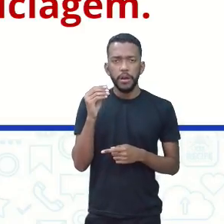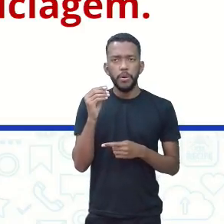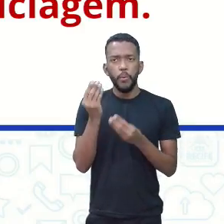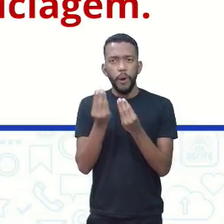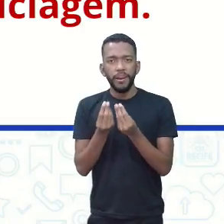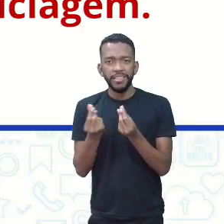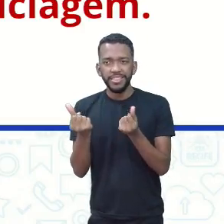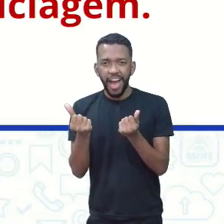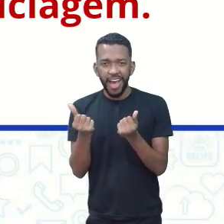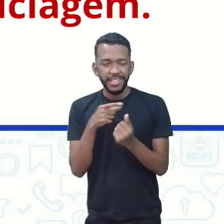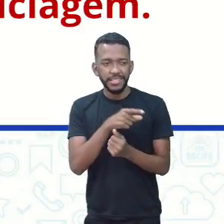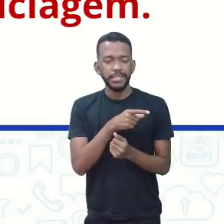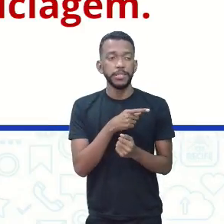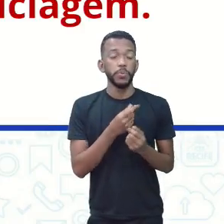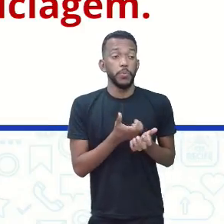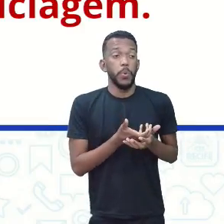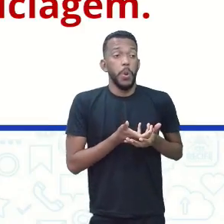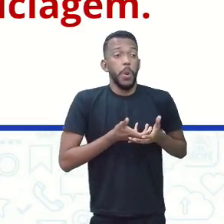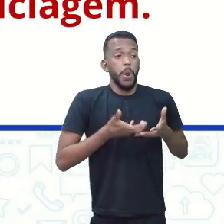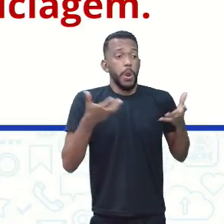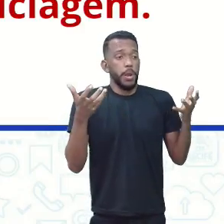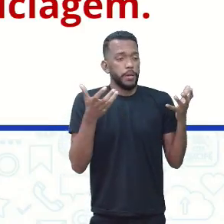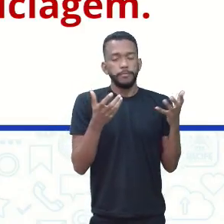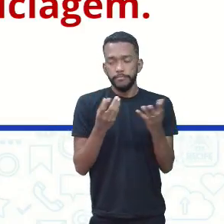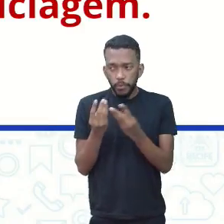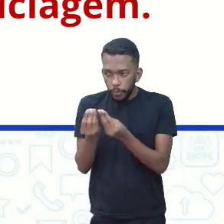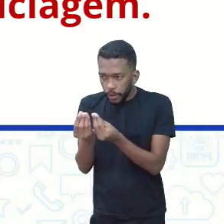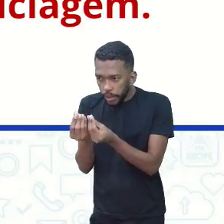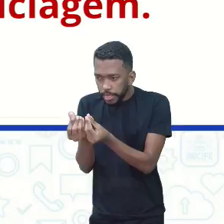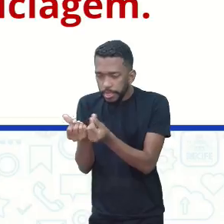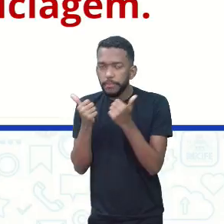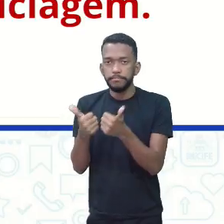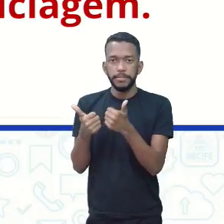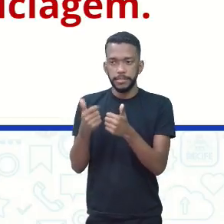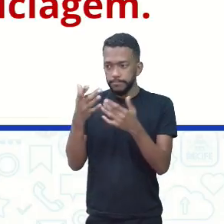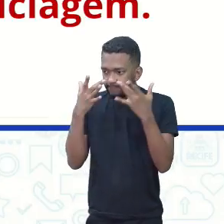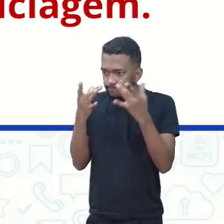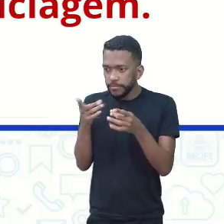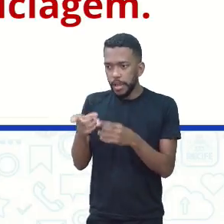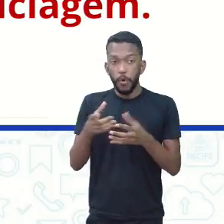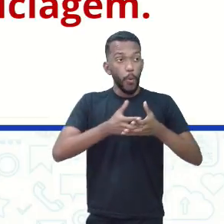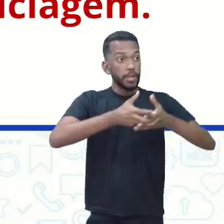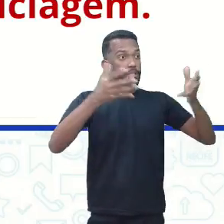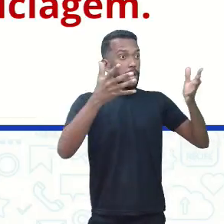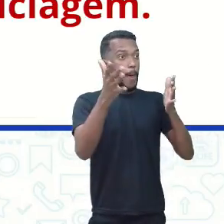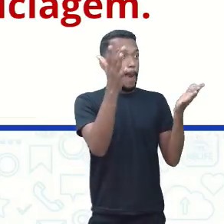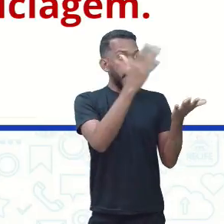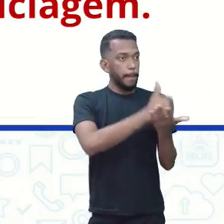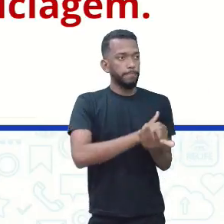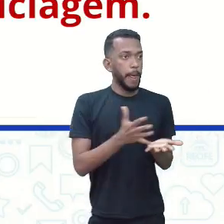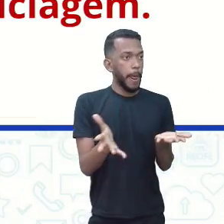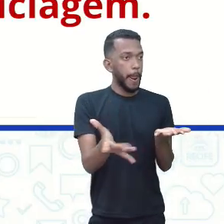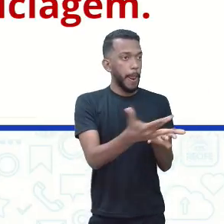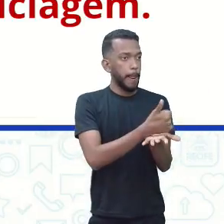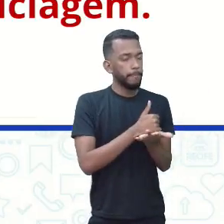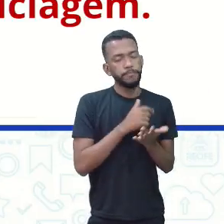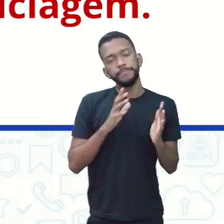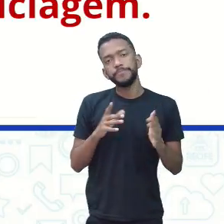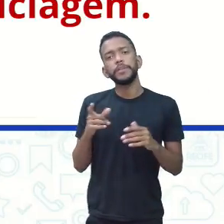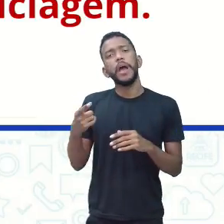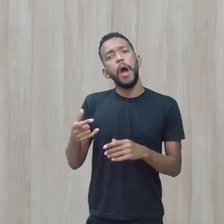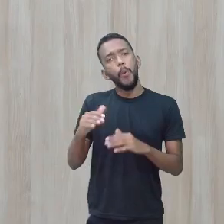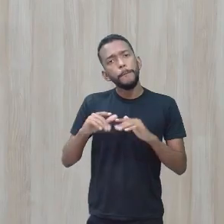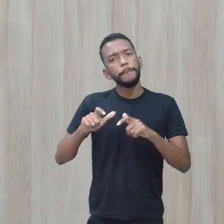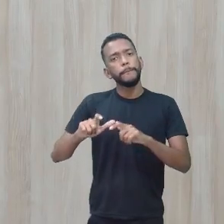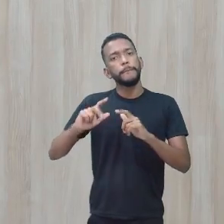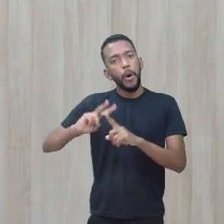redução do uso de matérias-primas e produtos e o aumento da reutilização e da reciclagem. Né? Então, a gente